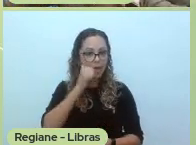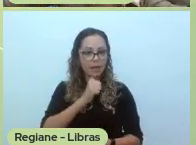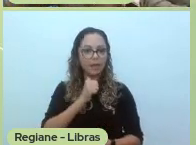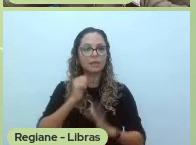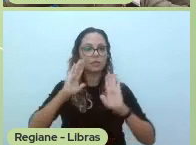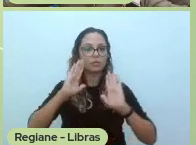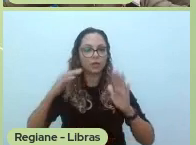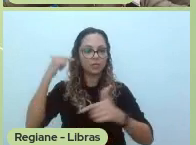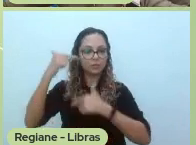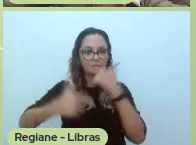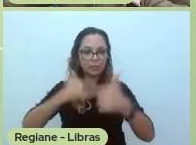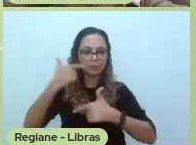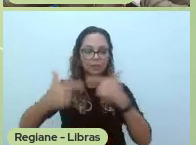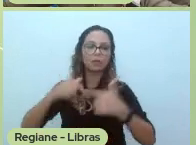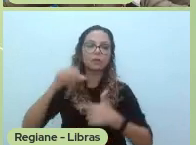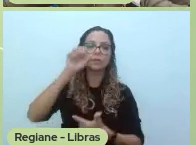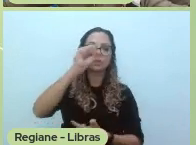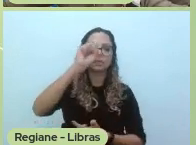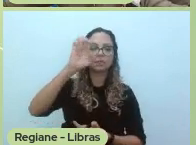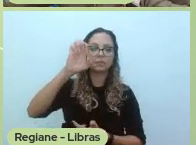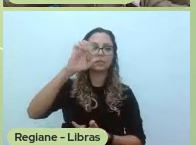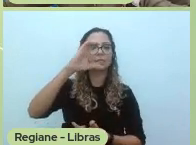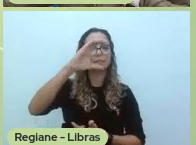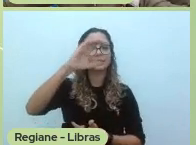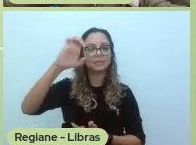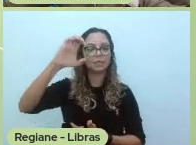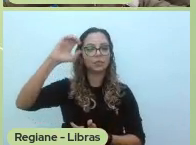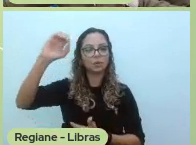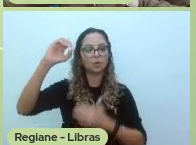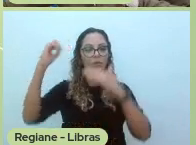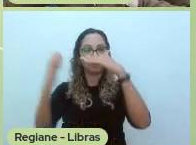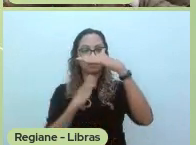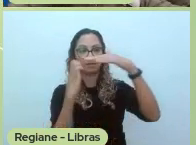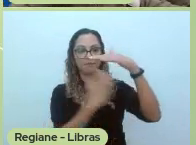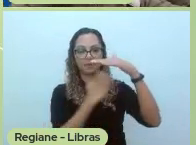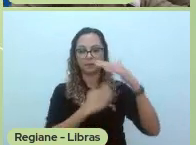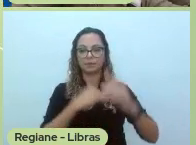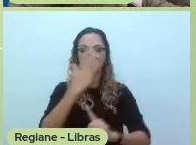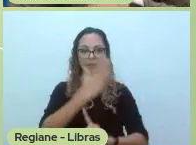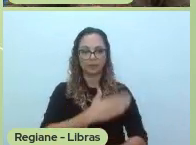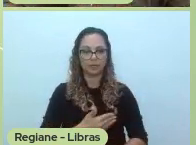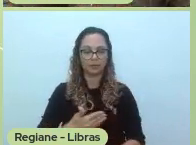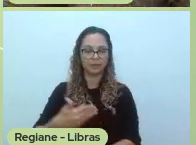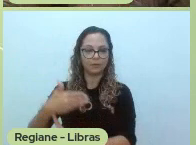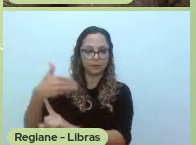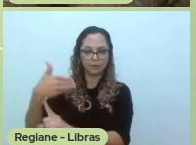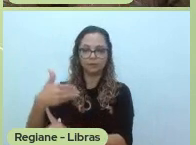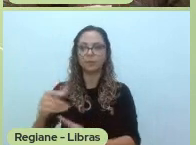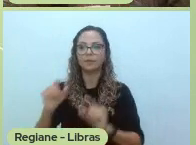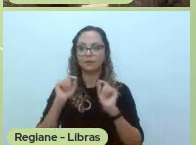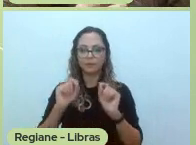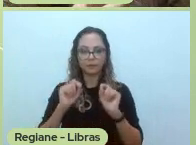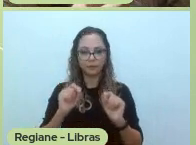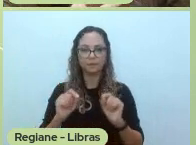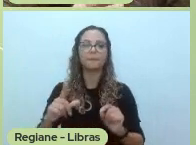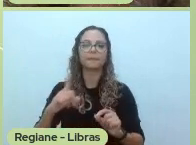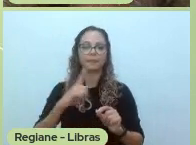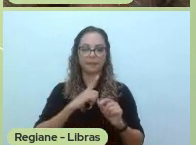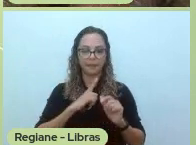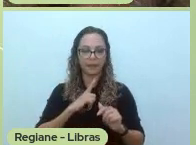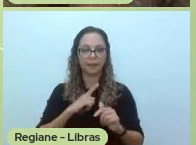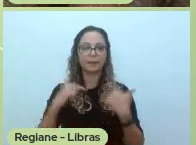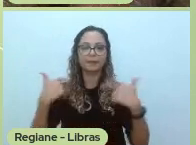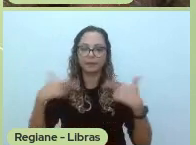de empresas de tecnologia. Ali, o que a gente faz? A gente faz parceria com empresas que